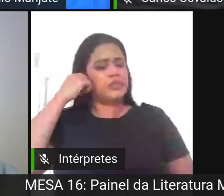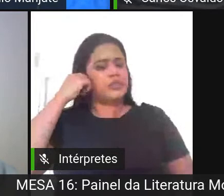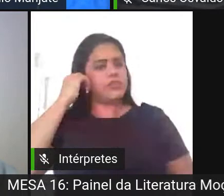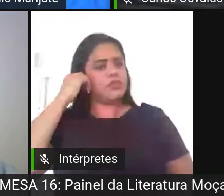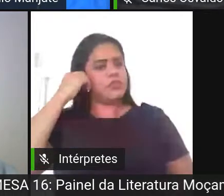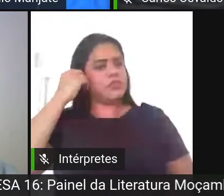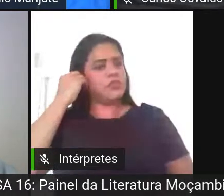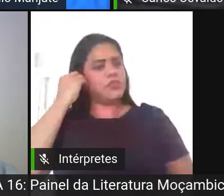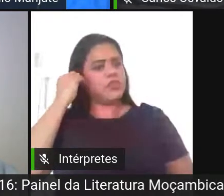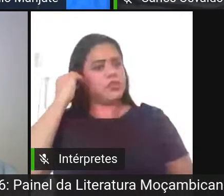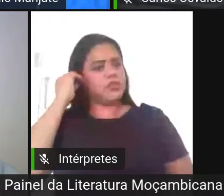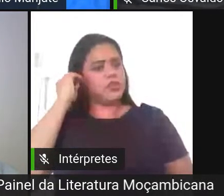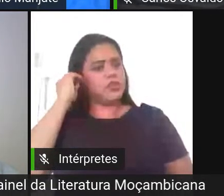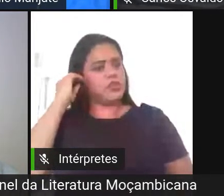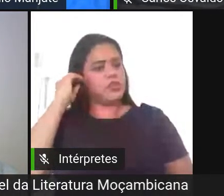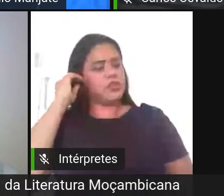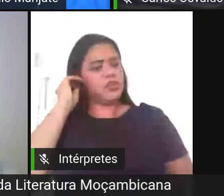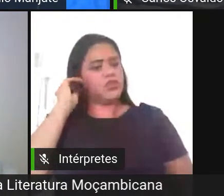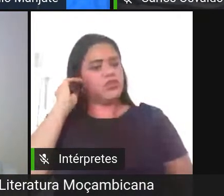sociedade.